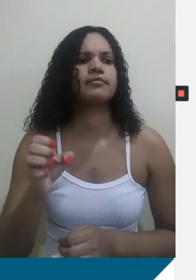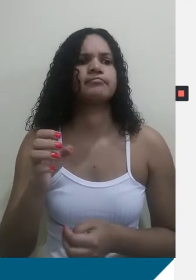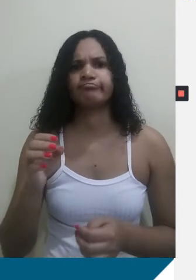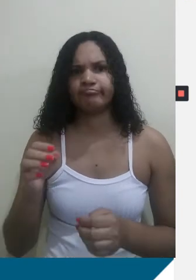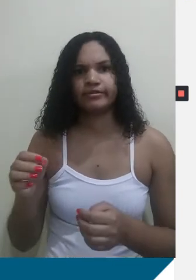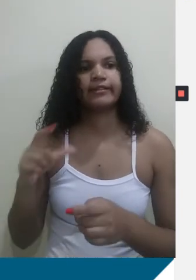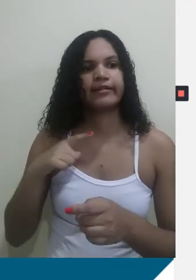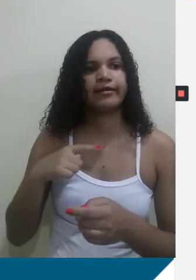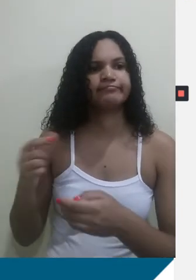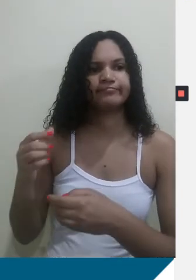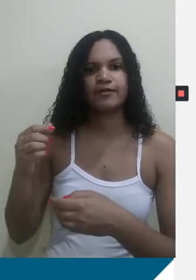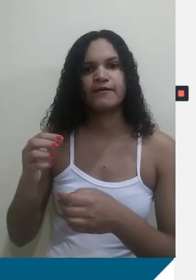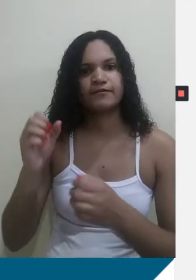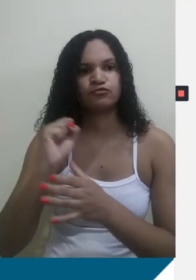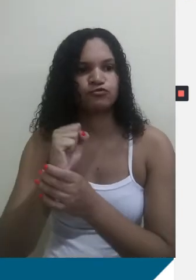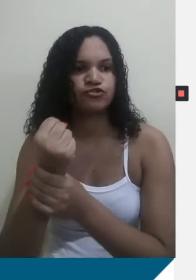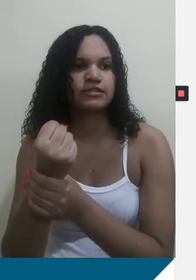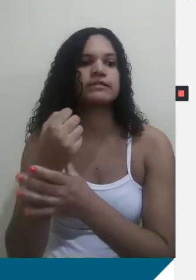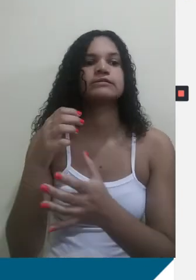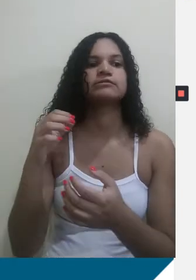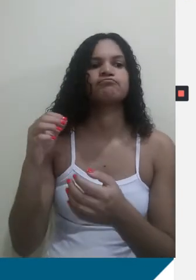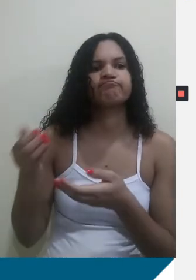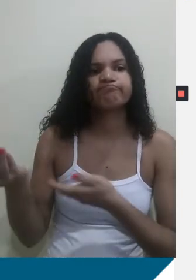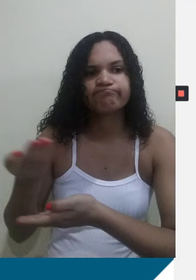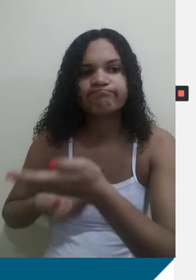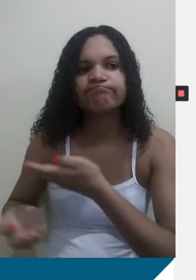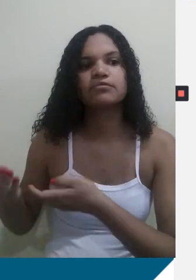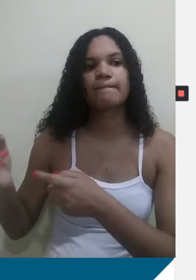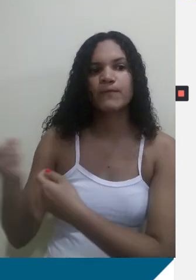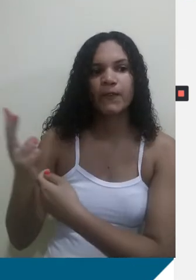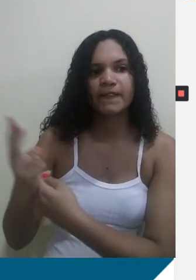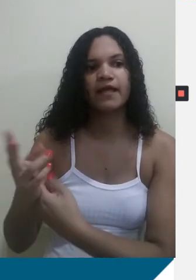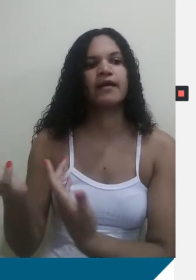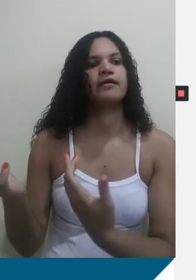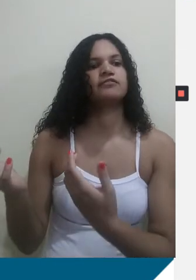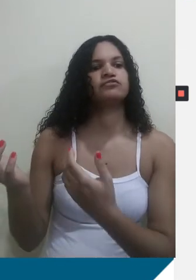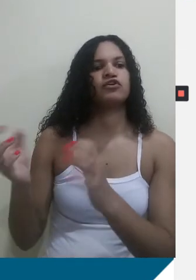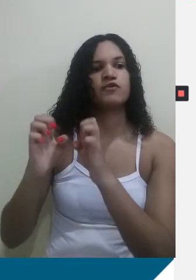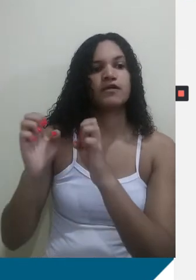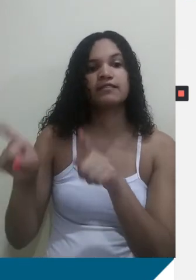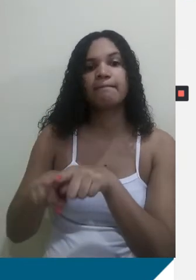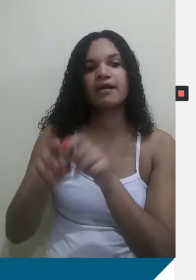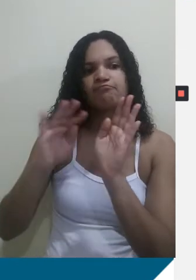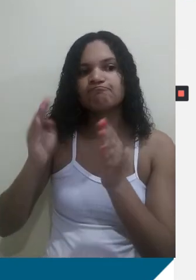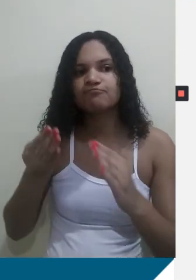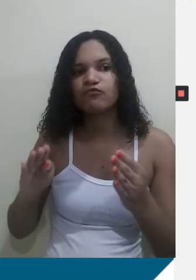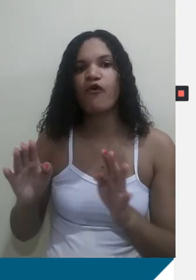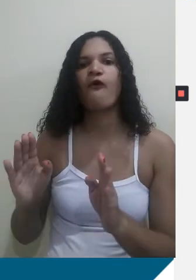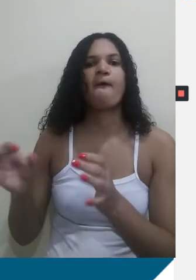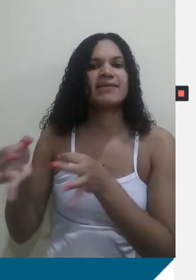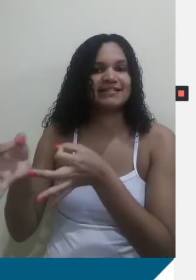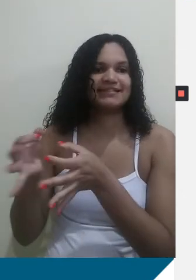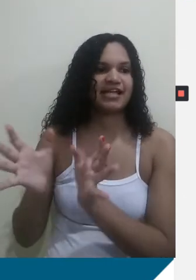diversas funções, também dão sustentação à célula, turgência à célula, controla também